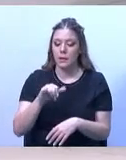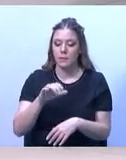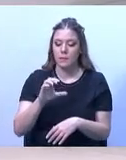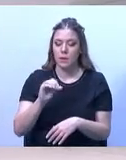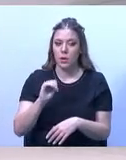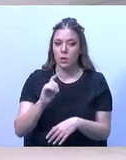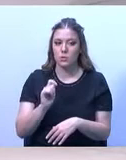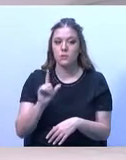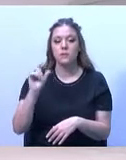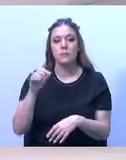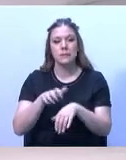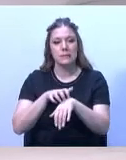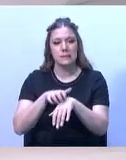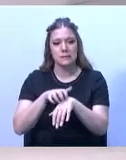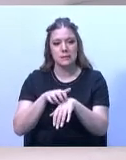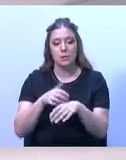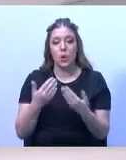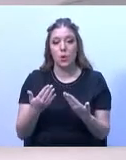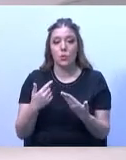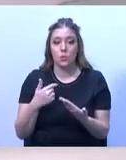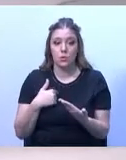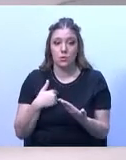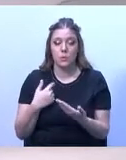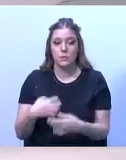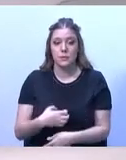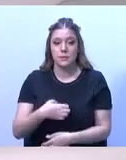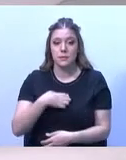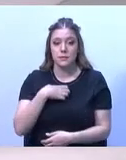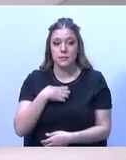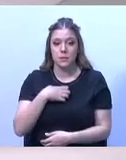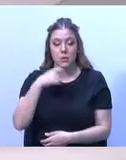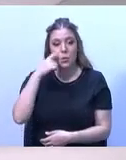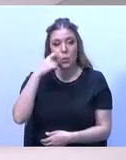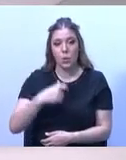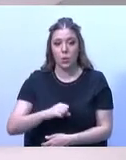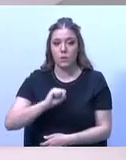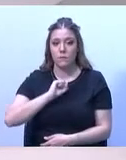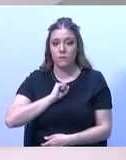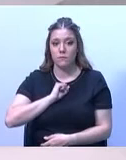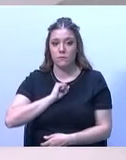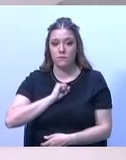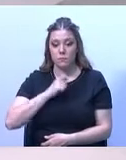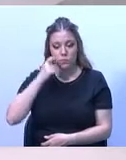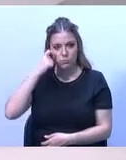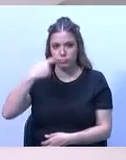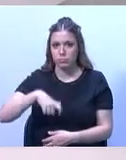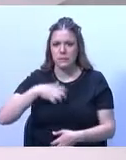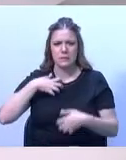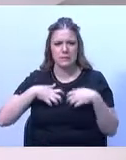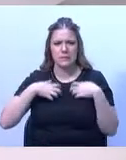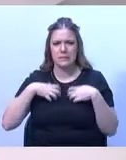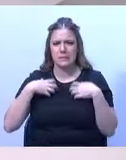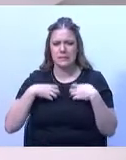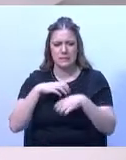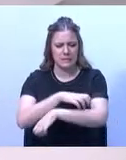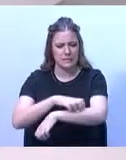dá comichão, e eu ultimamente sinto, tanto no meu corpo inteiro, portanto, com muita comichão,